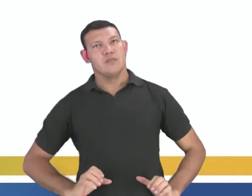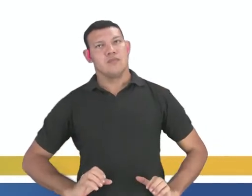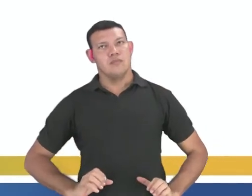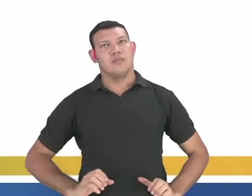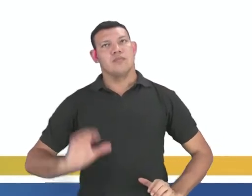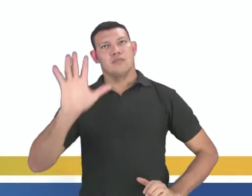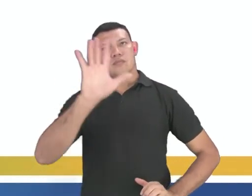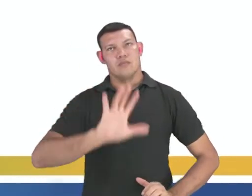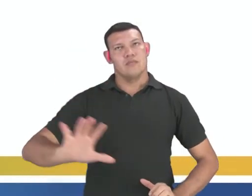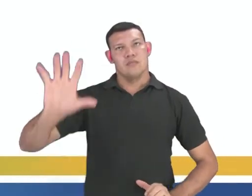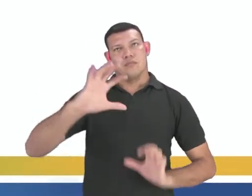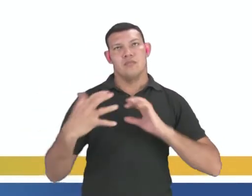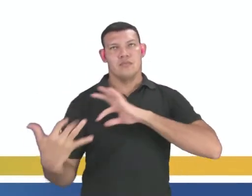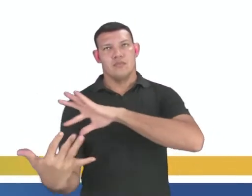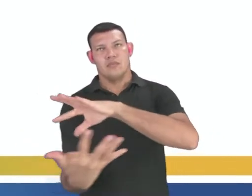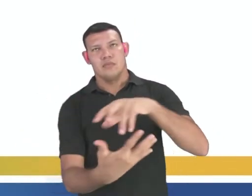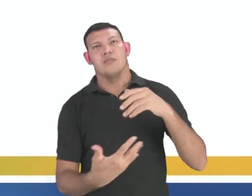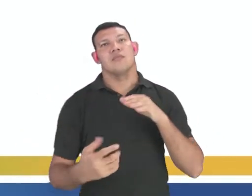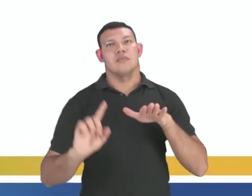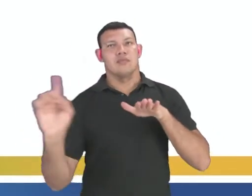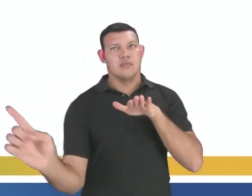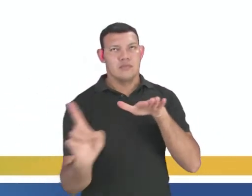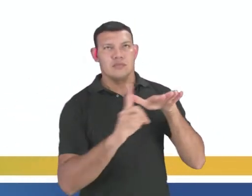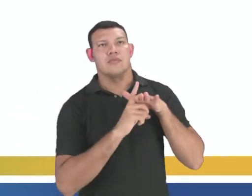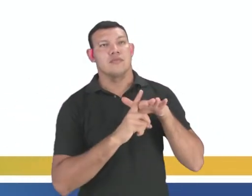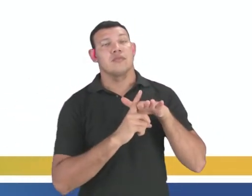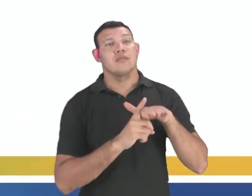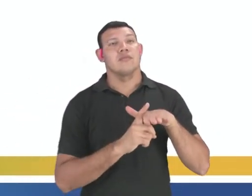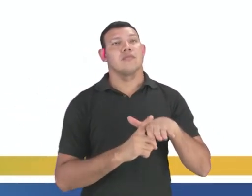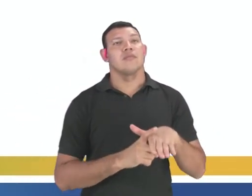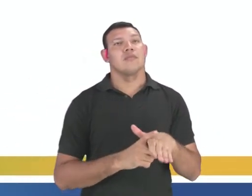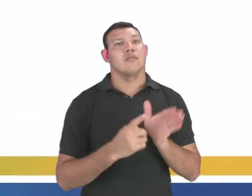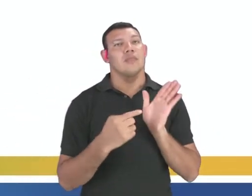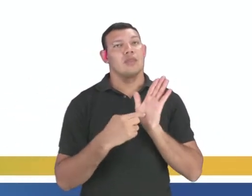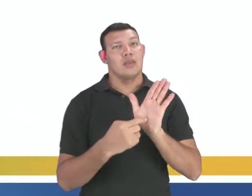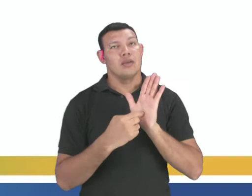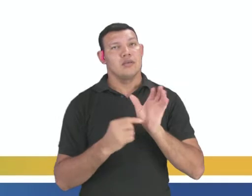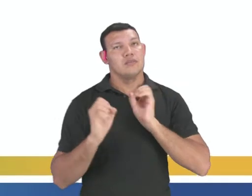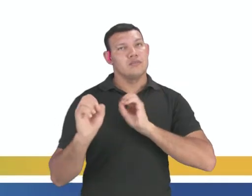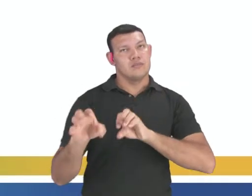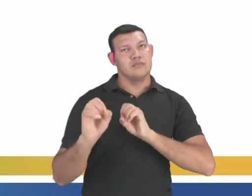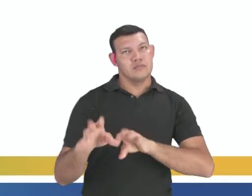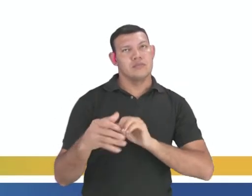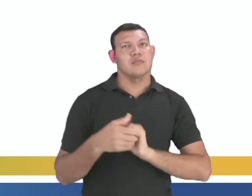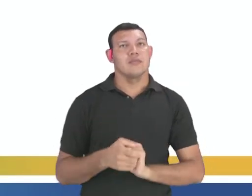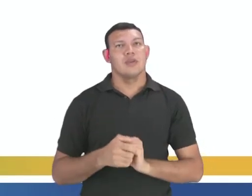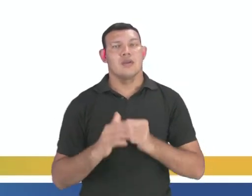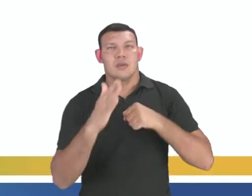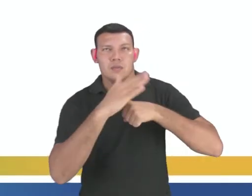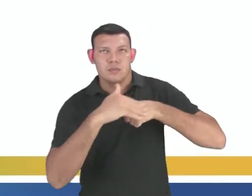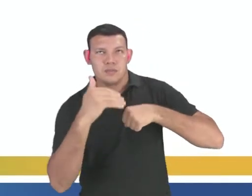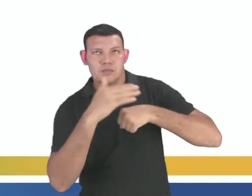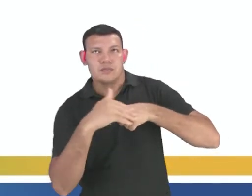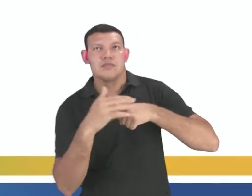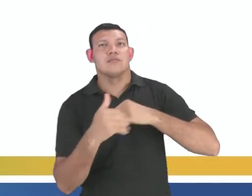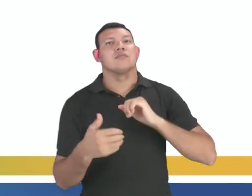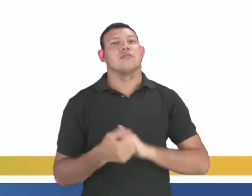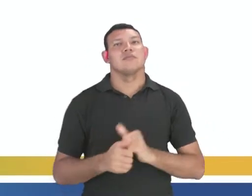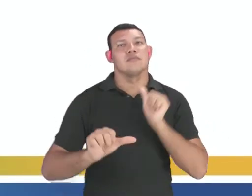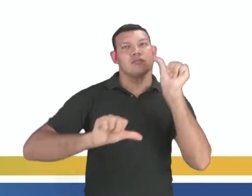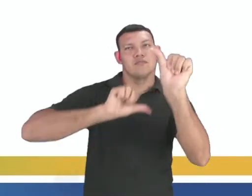de caráter universal e inclusivo. Isso implica numa educação provedora, acolhedora e,